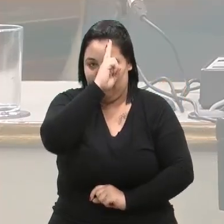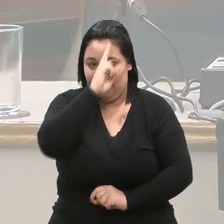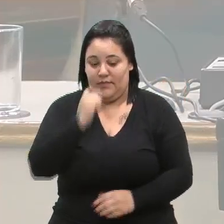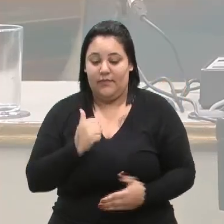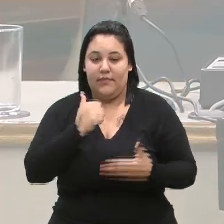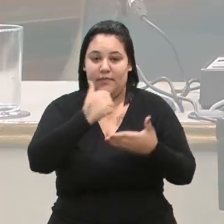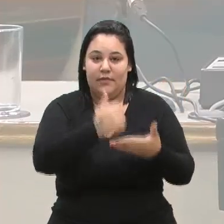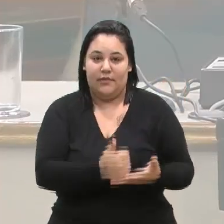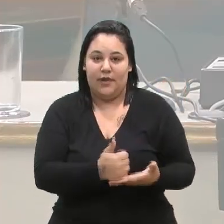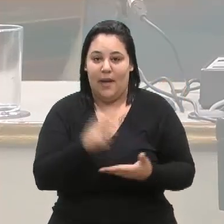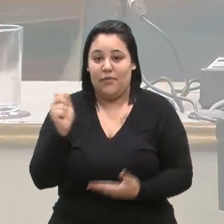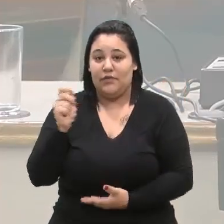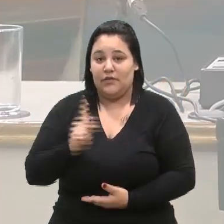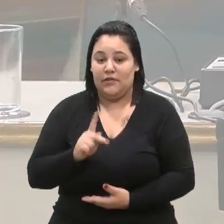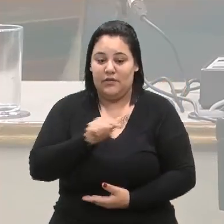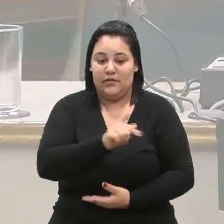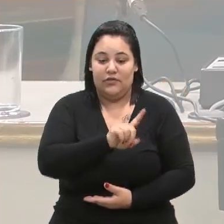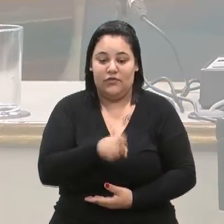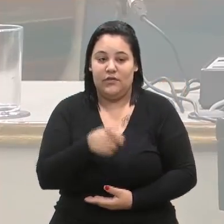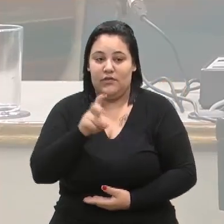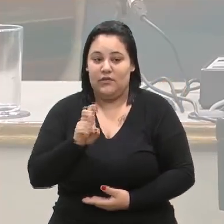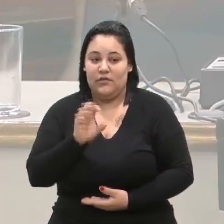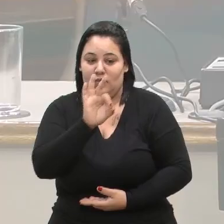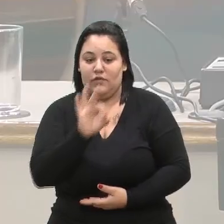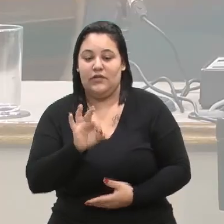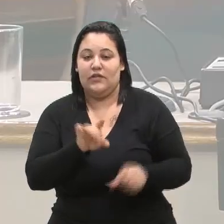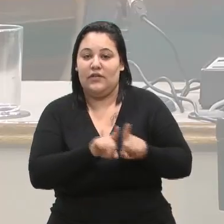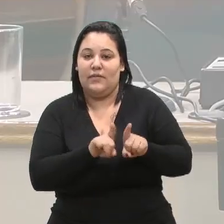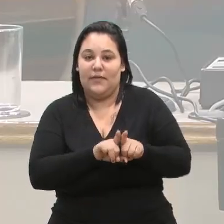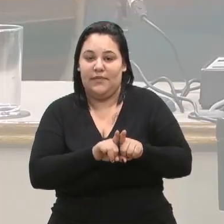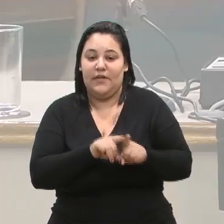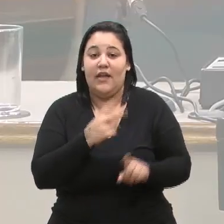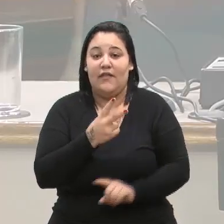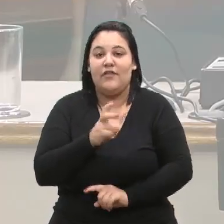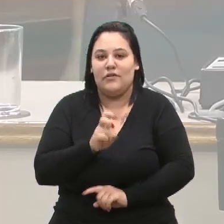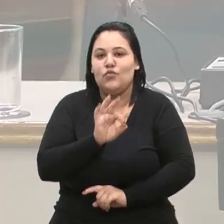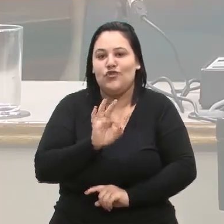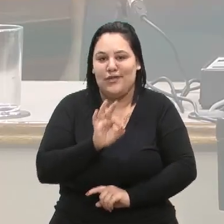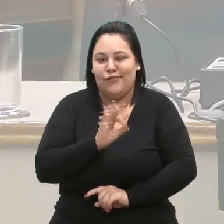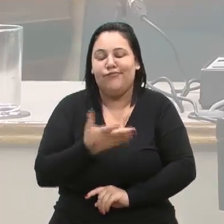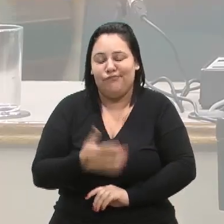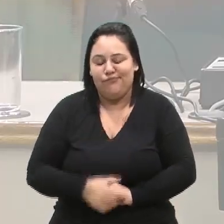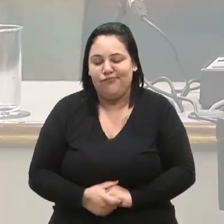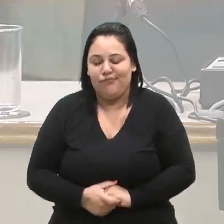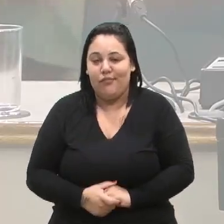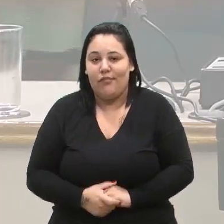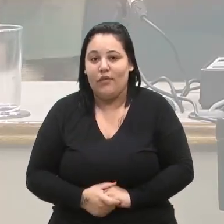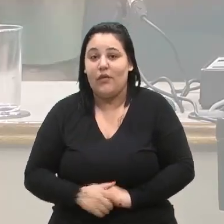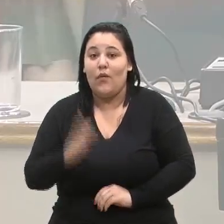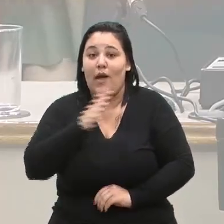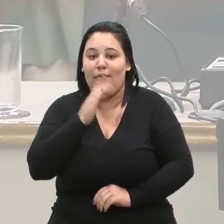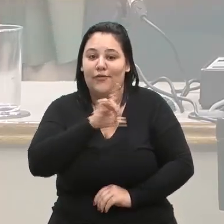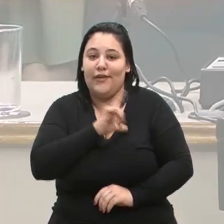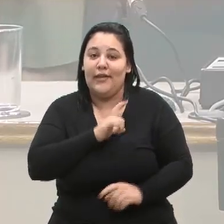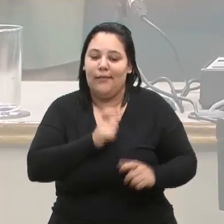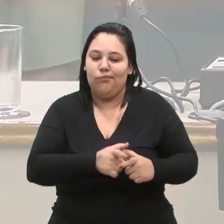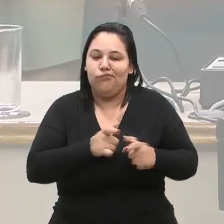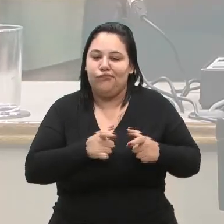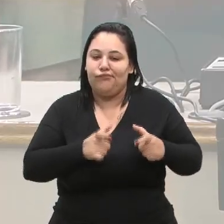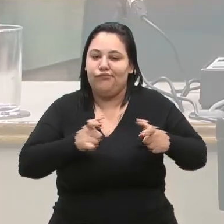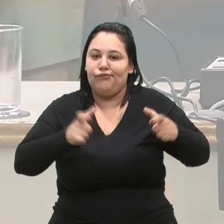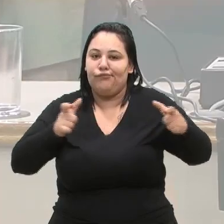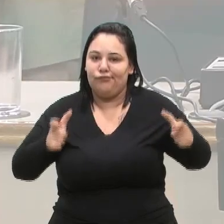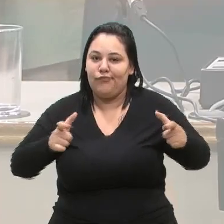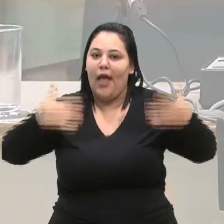contribuição previdenciária de 7,5% e 20%, respectivamente. Logo, haverá aumento nos custos das viagens